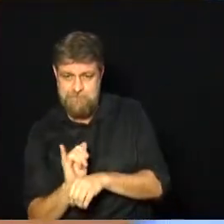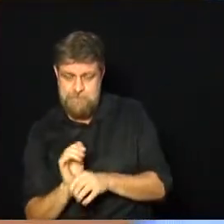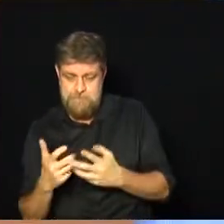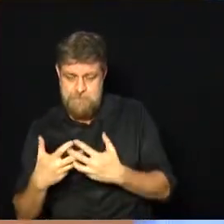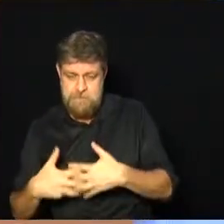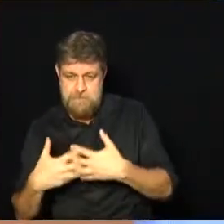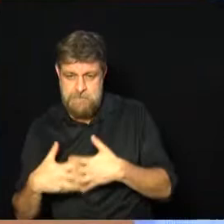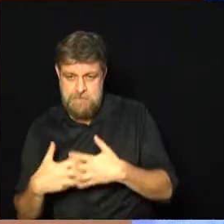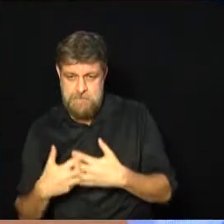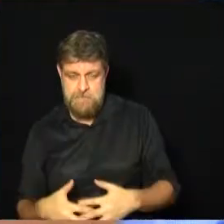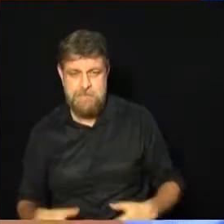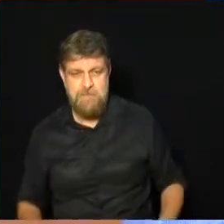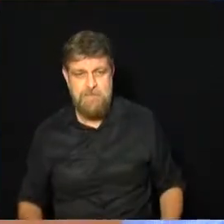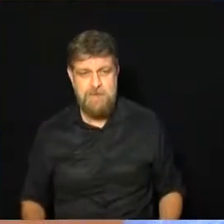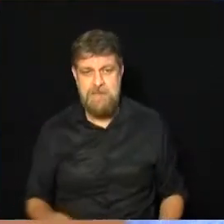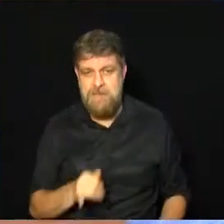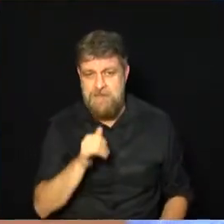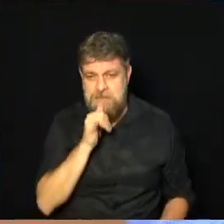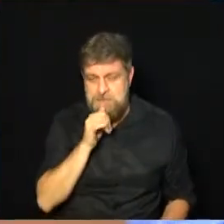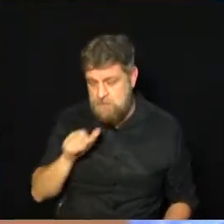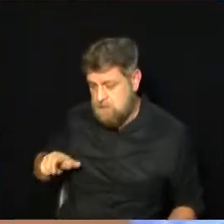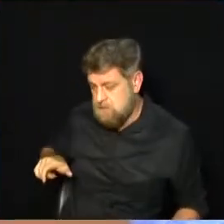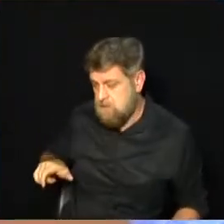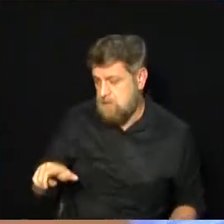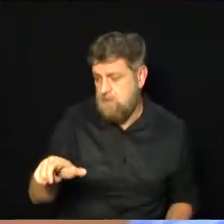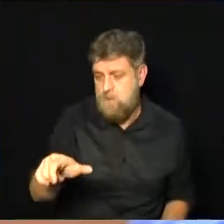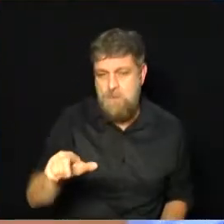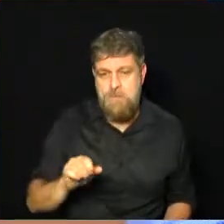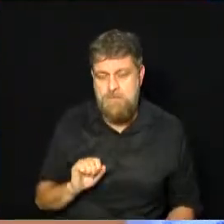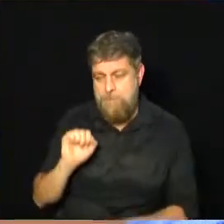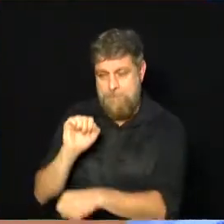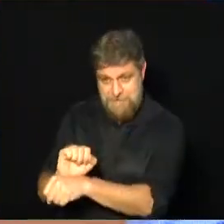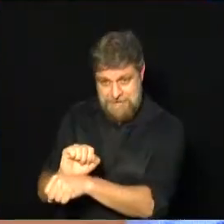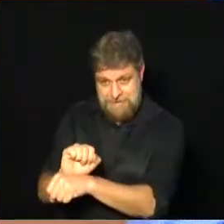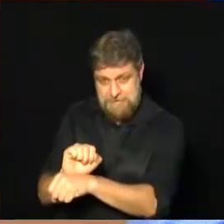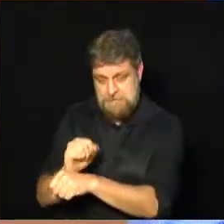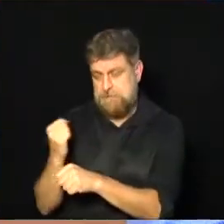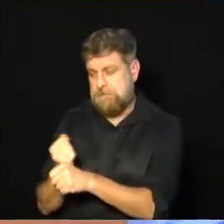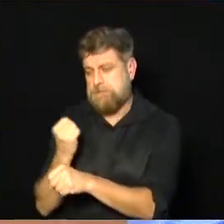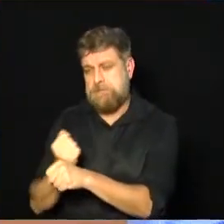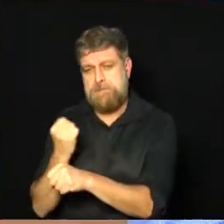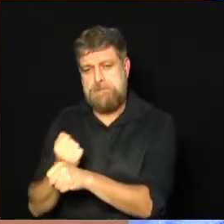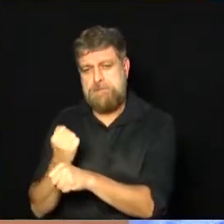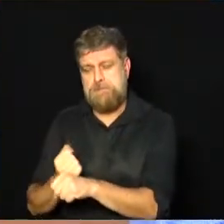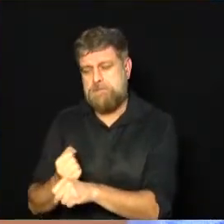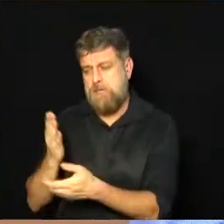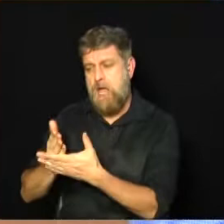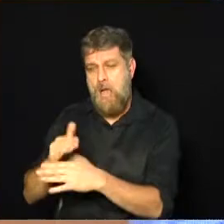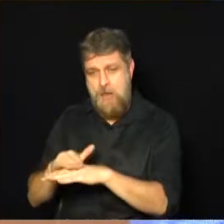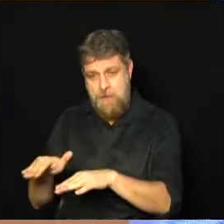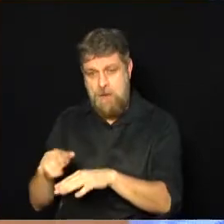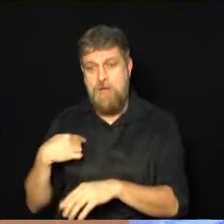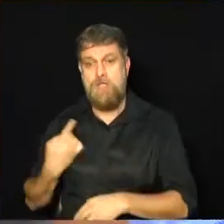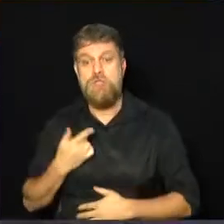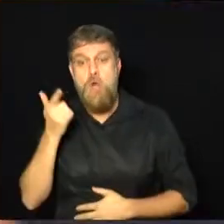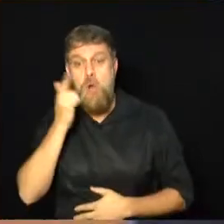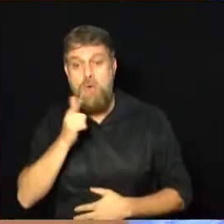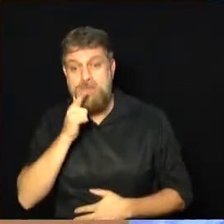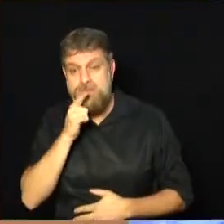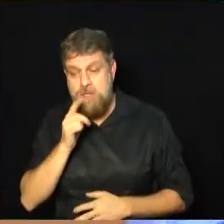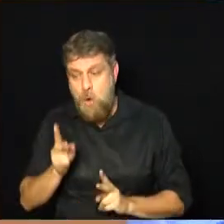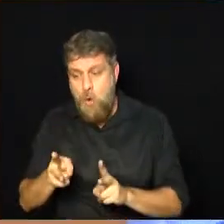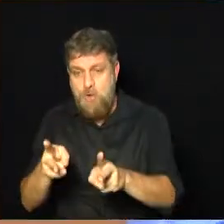seguinte: se algum desses lotes, por exemplo, interrompesse a obra, nós conseguiríamos dar uma sequência com